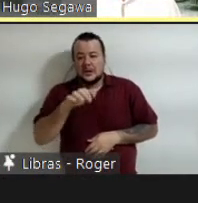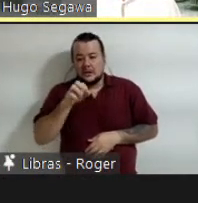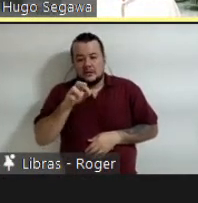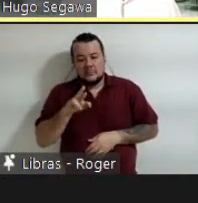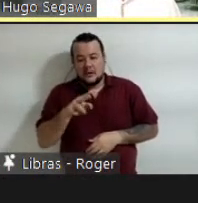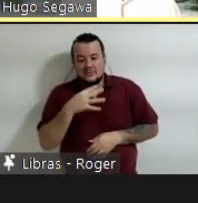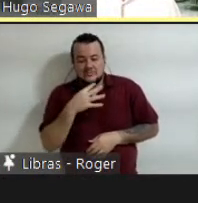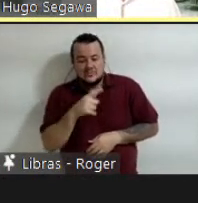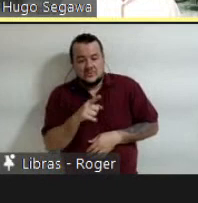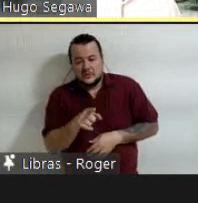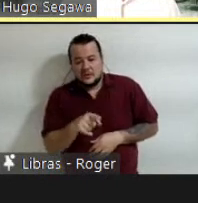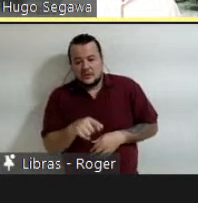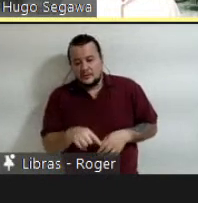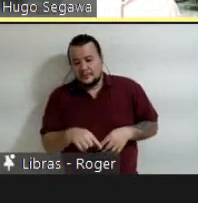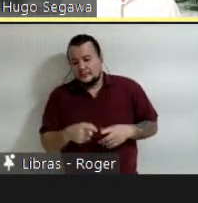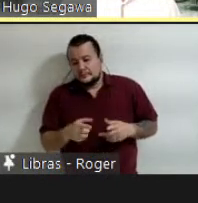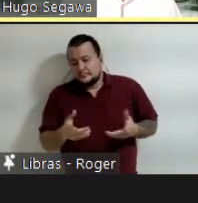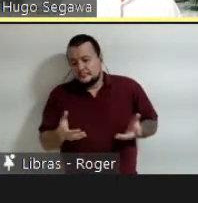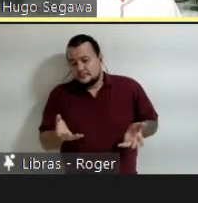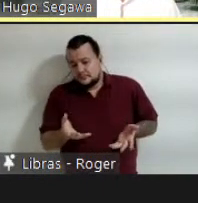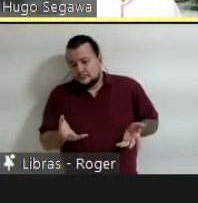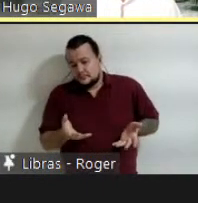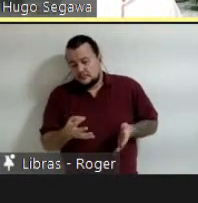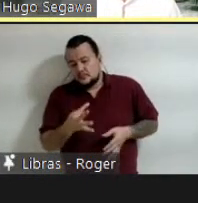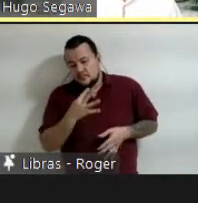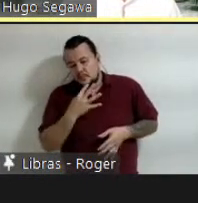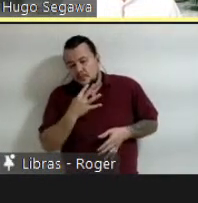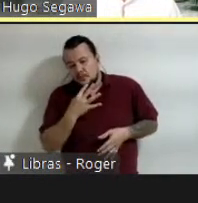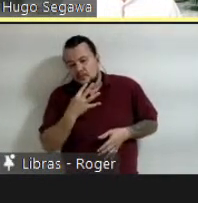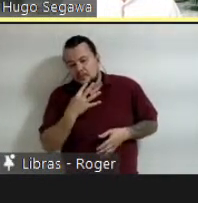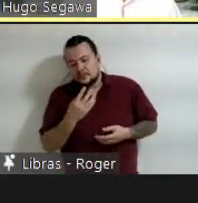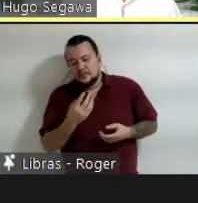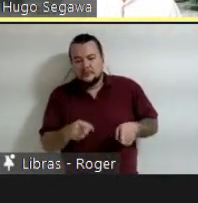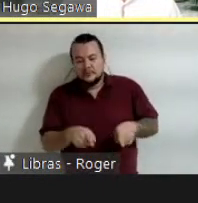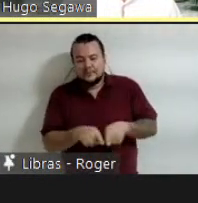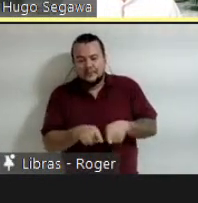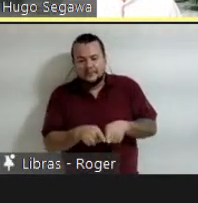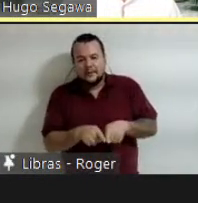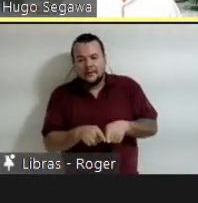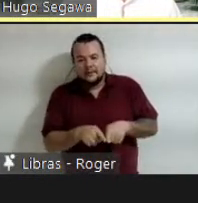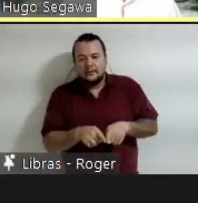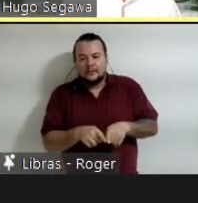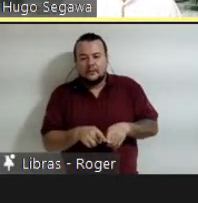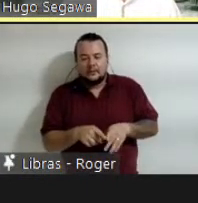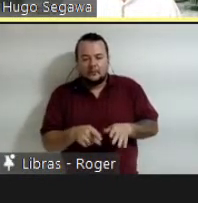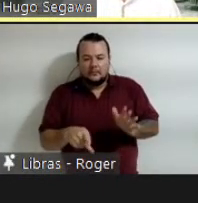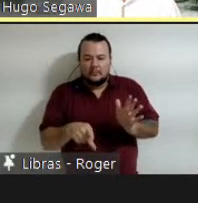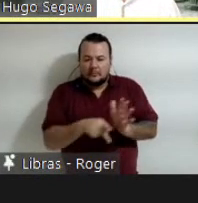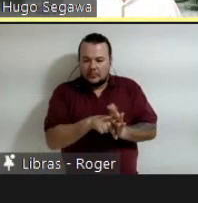Mas hoje é reconhecido como patrimônio ali na Califórnia.